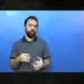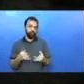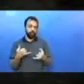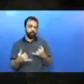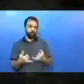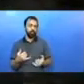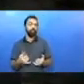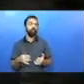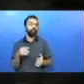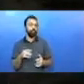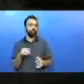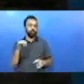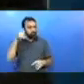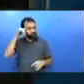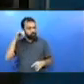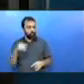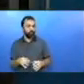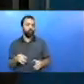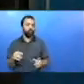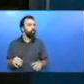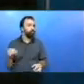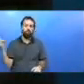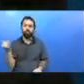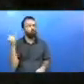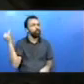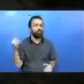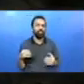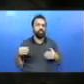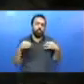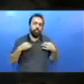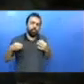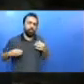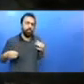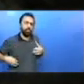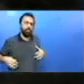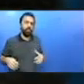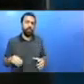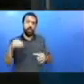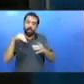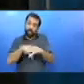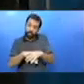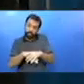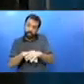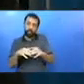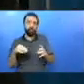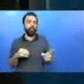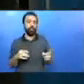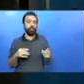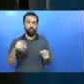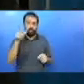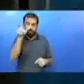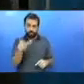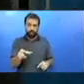personagem principal dessa festa. Todo enfeitado, ele é conduzido por alguém que fica dentro dele, fazendo-o se mover